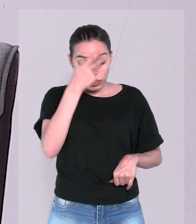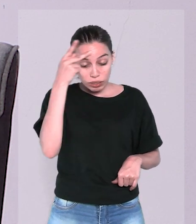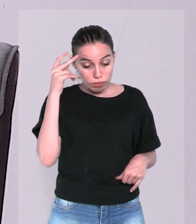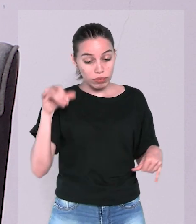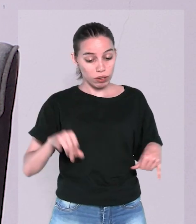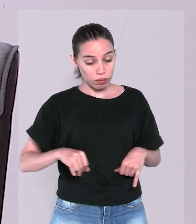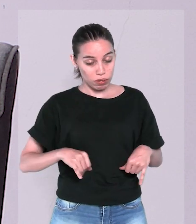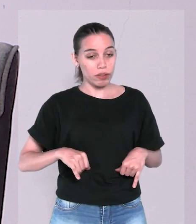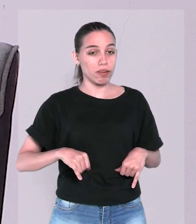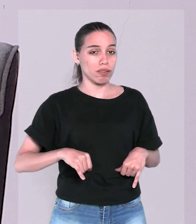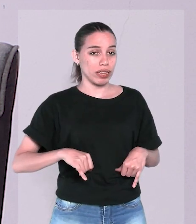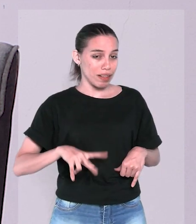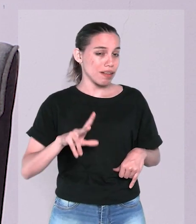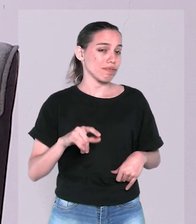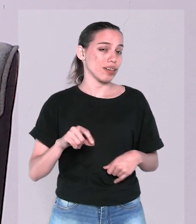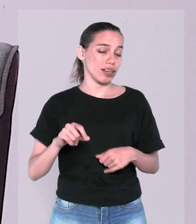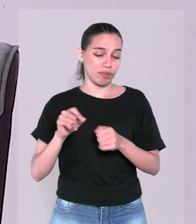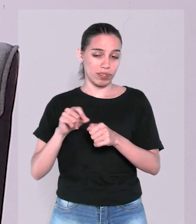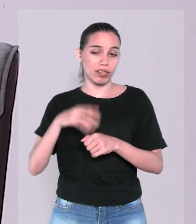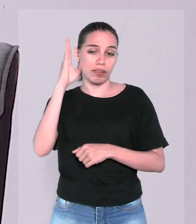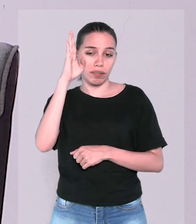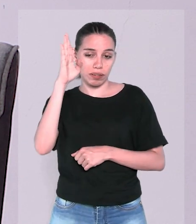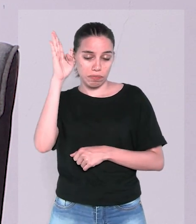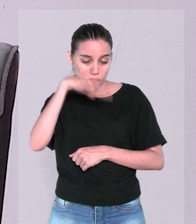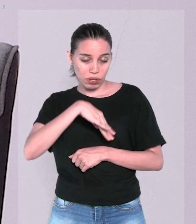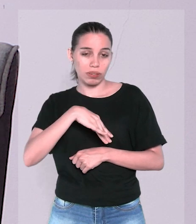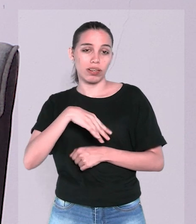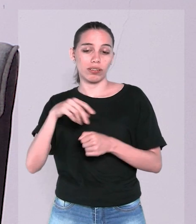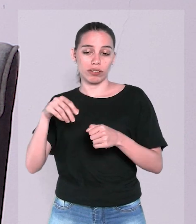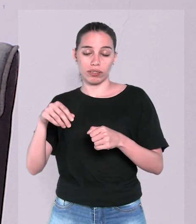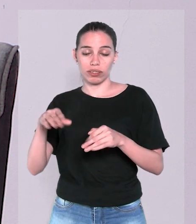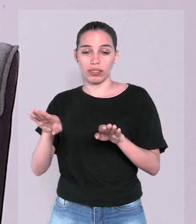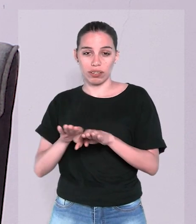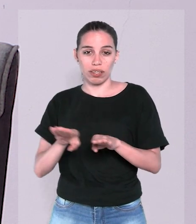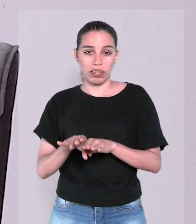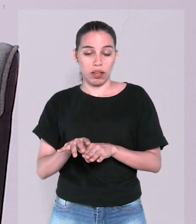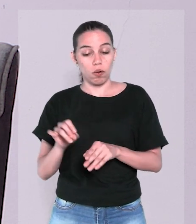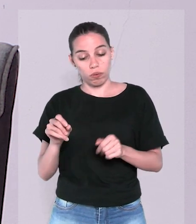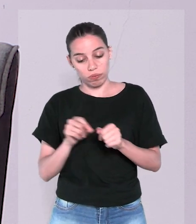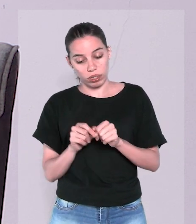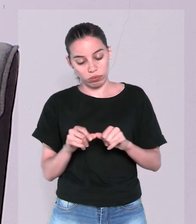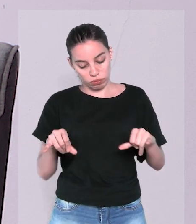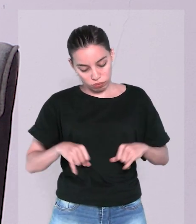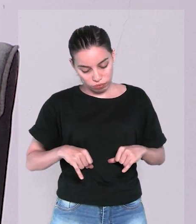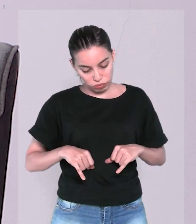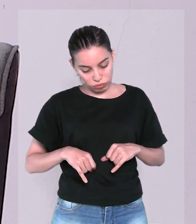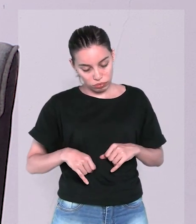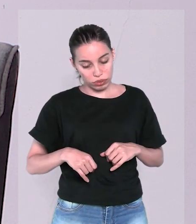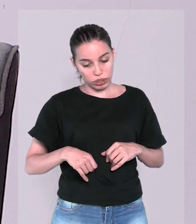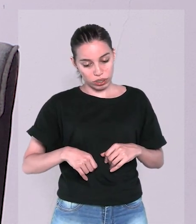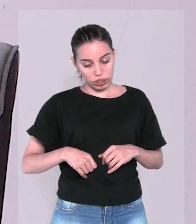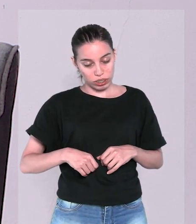Por exemplo, as questões ligadas ao racismo, as questões ligadas à transfobia, a